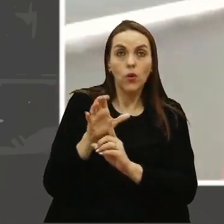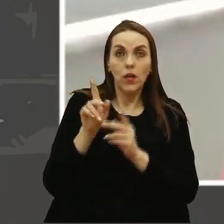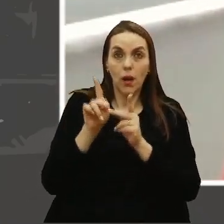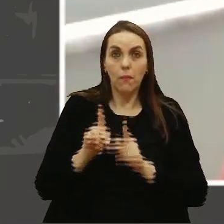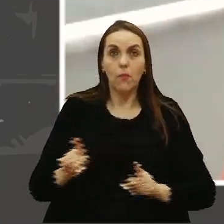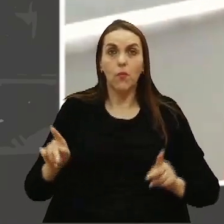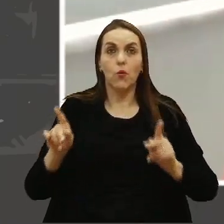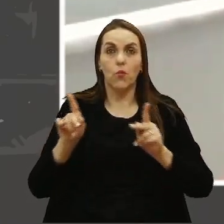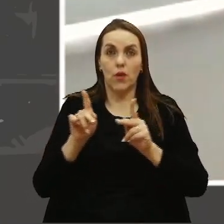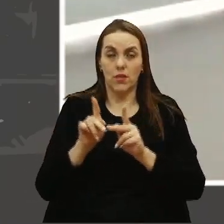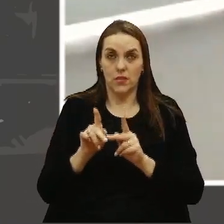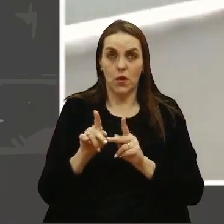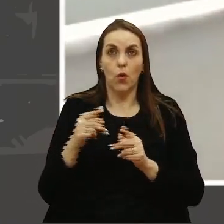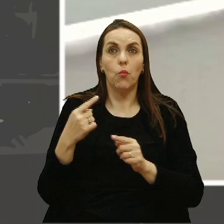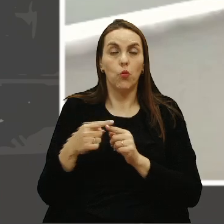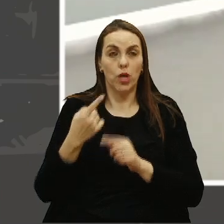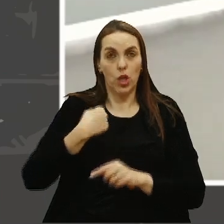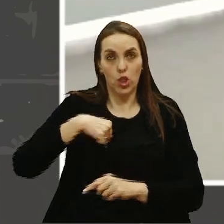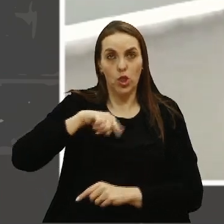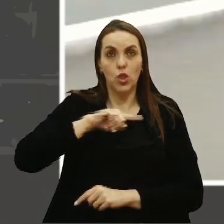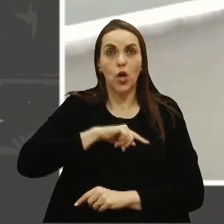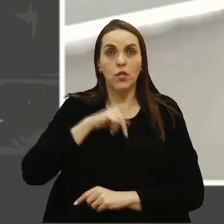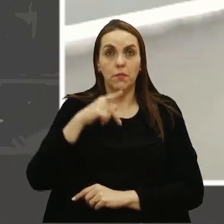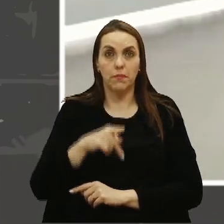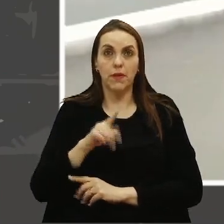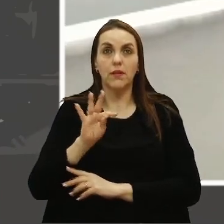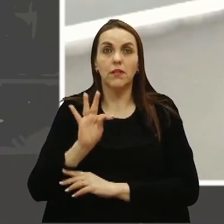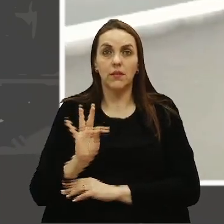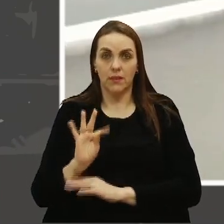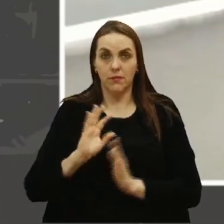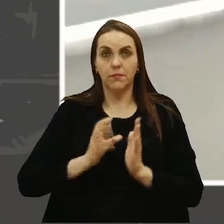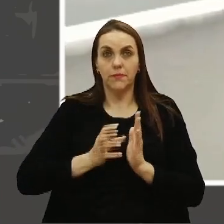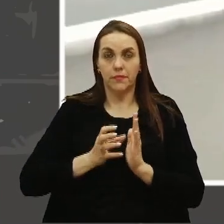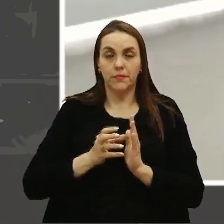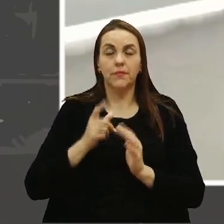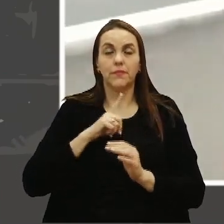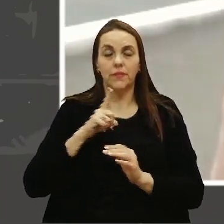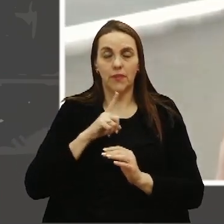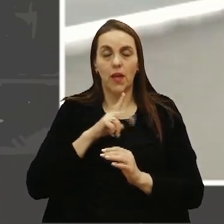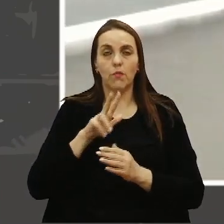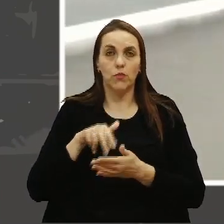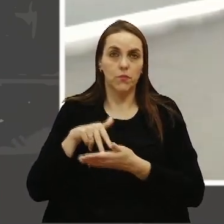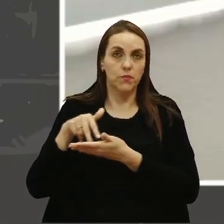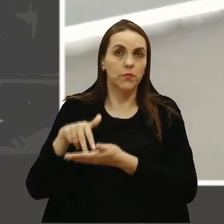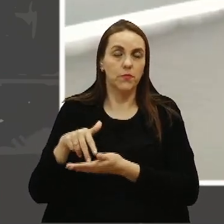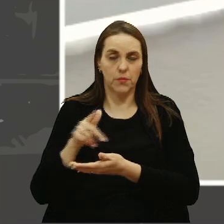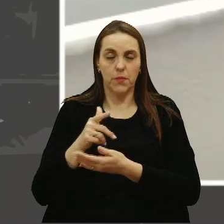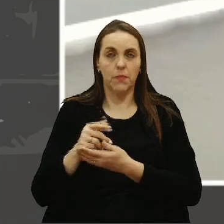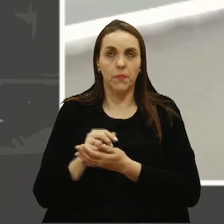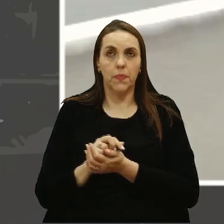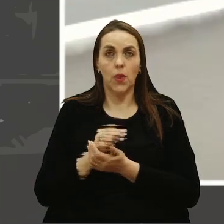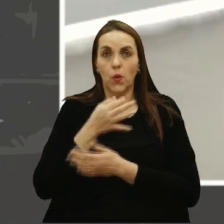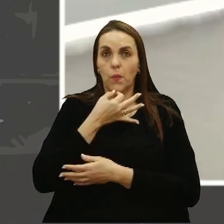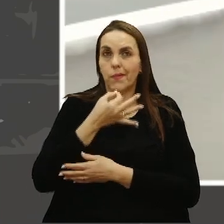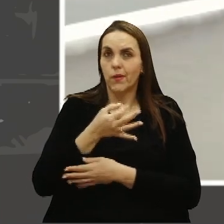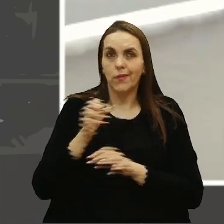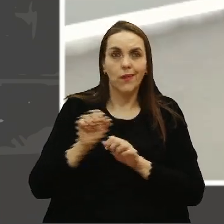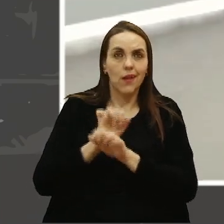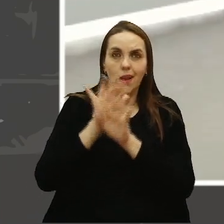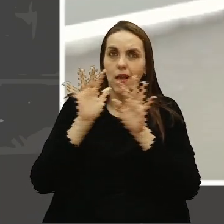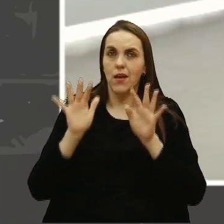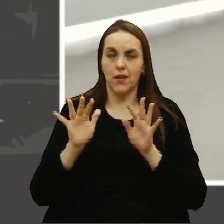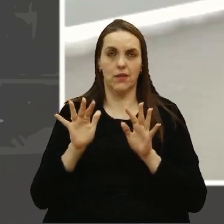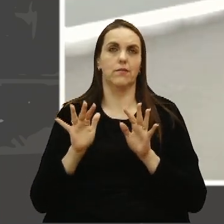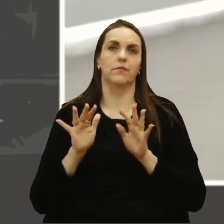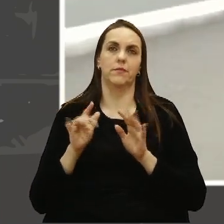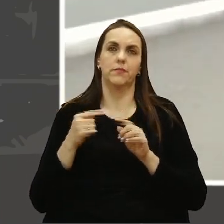população, porque nós, do Partido dos Trabalhadores, nós temos uma posição muito clara em relação